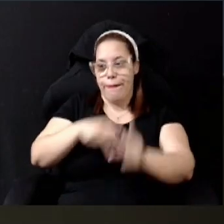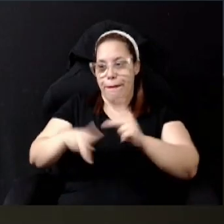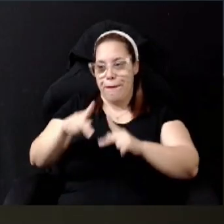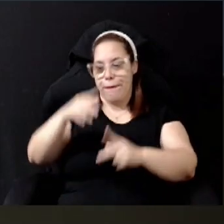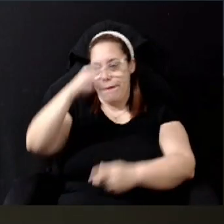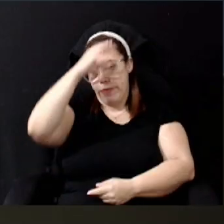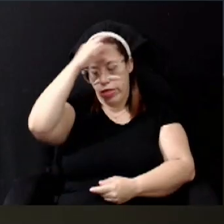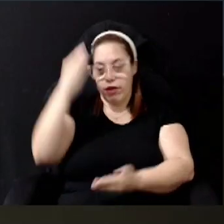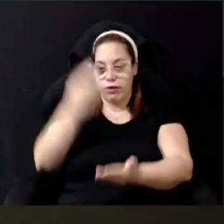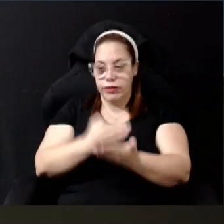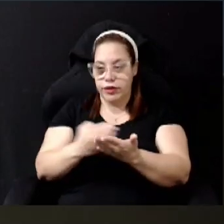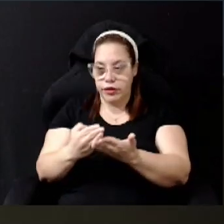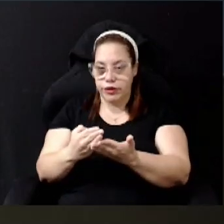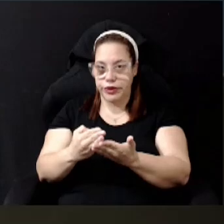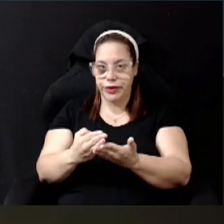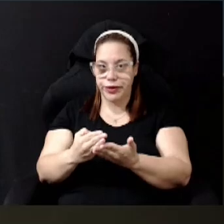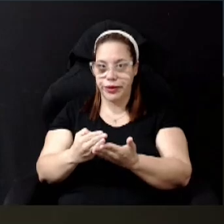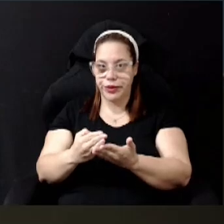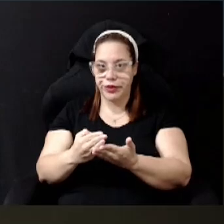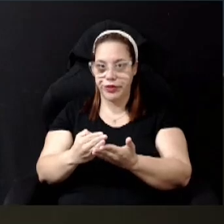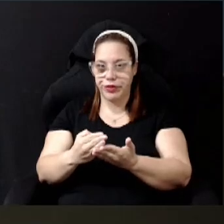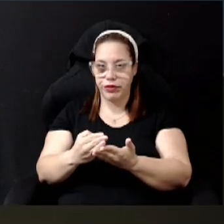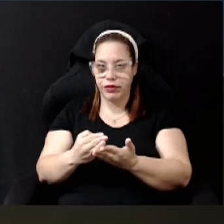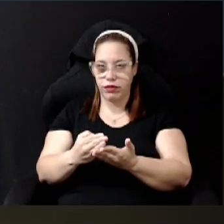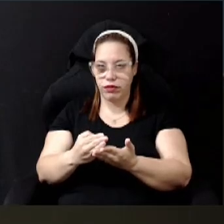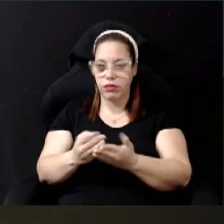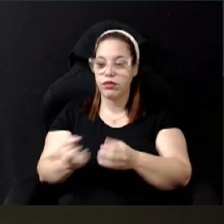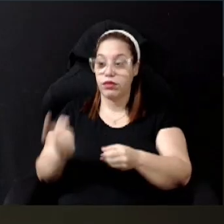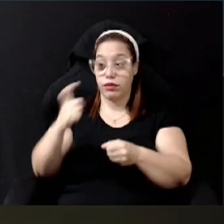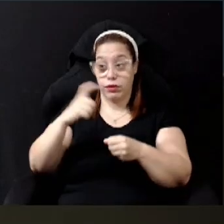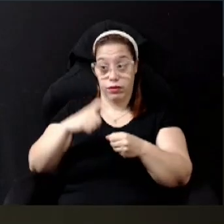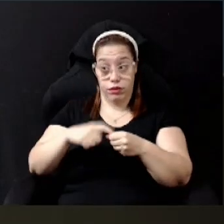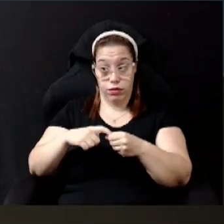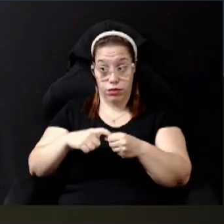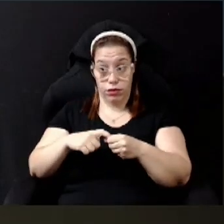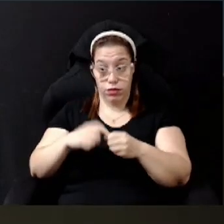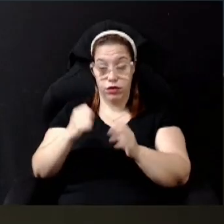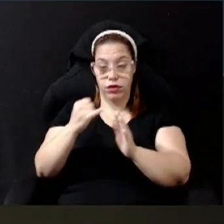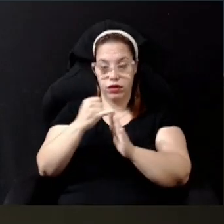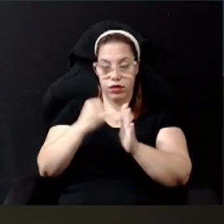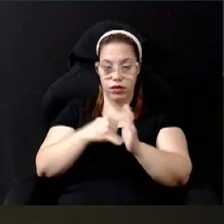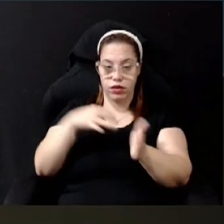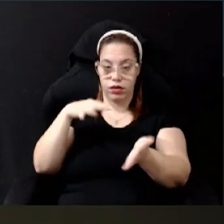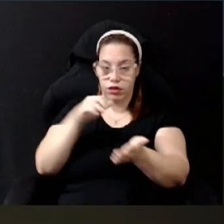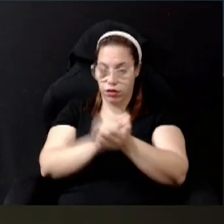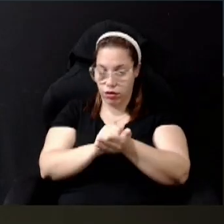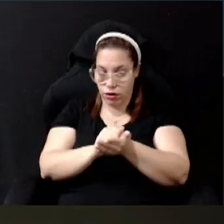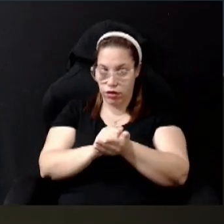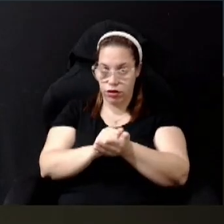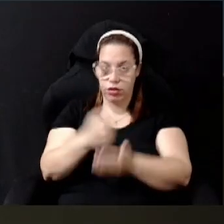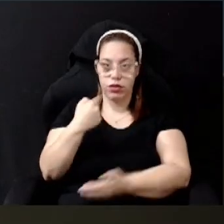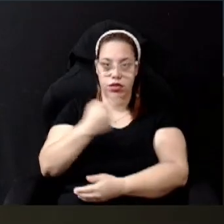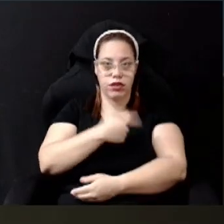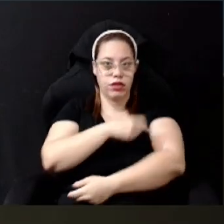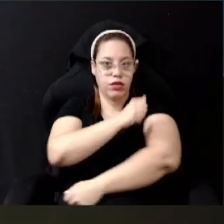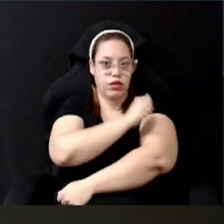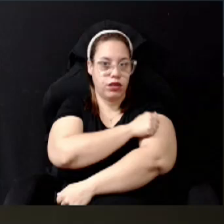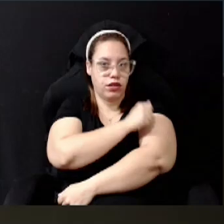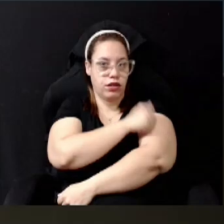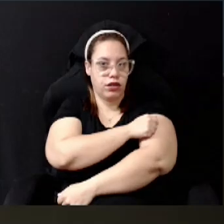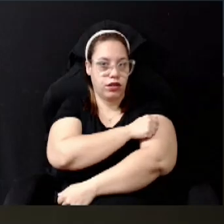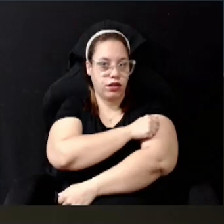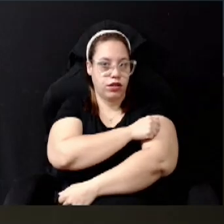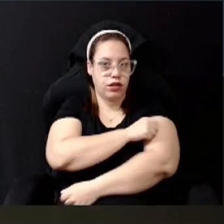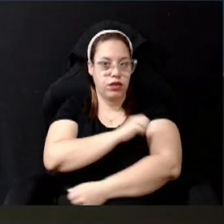a comercializar, tentar voltar a fazer matrículas para os nossos alunos na modalidade